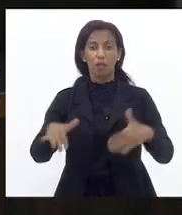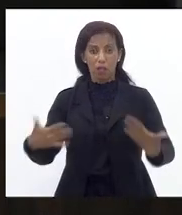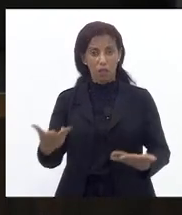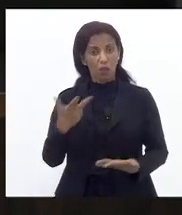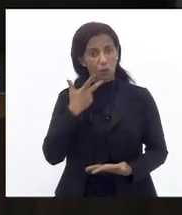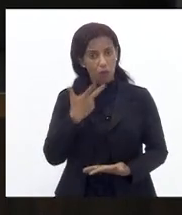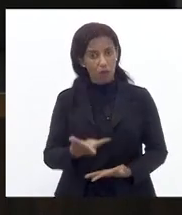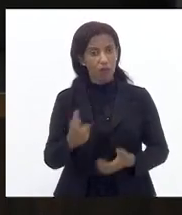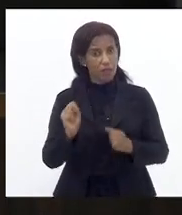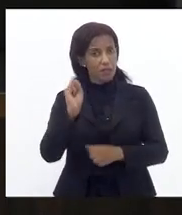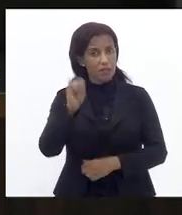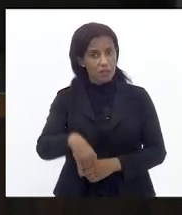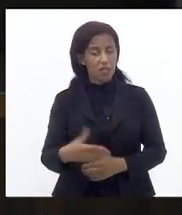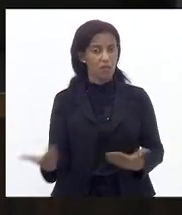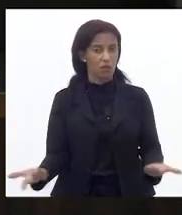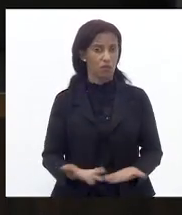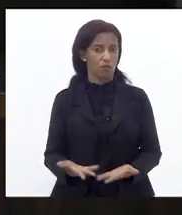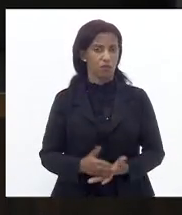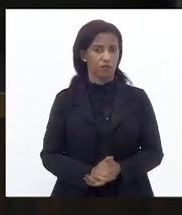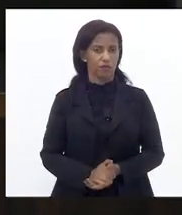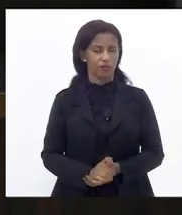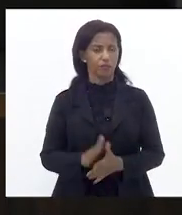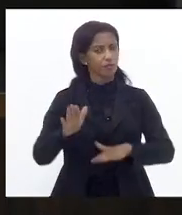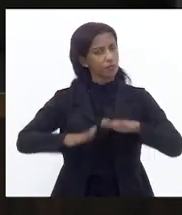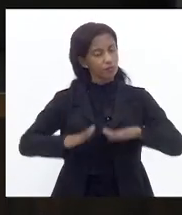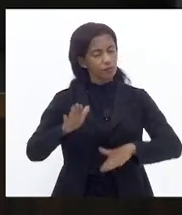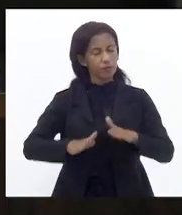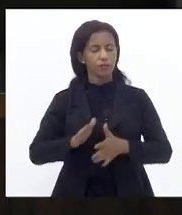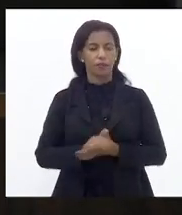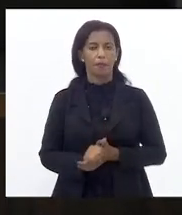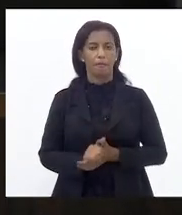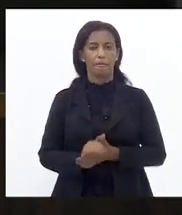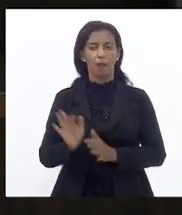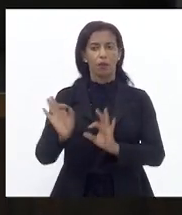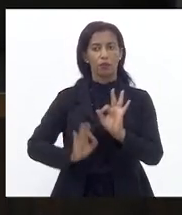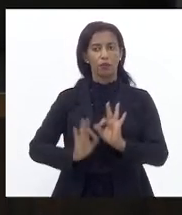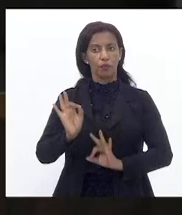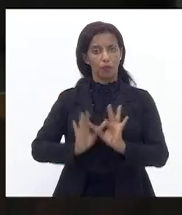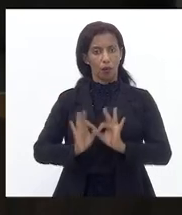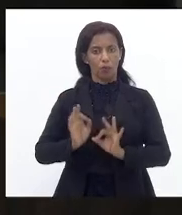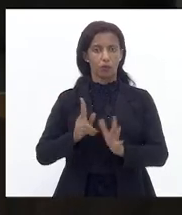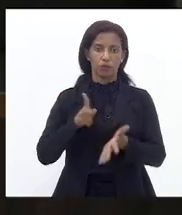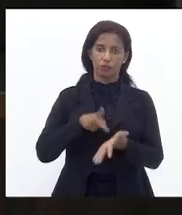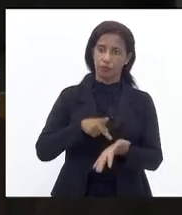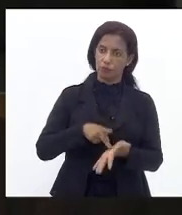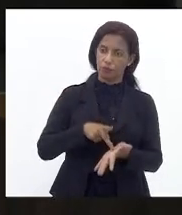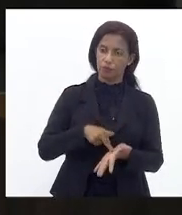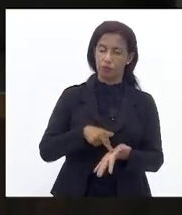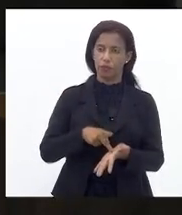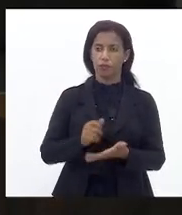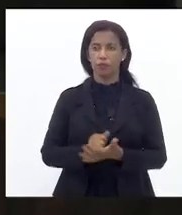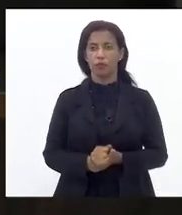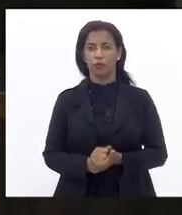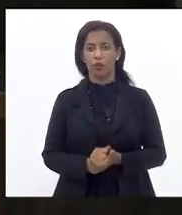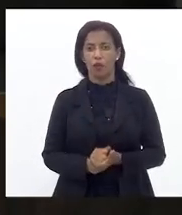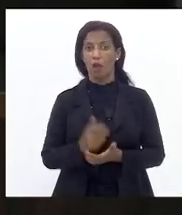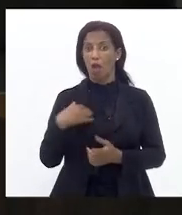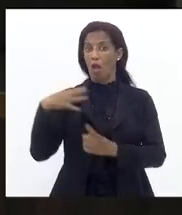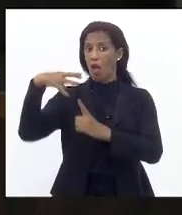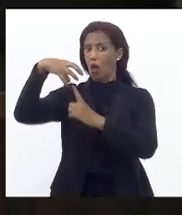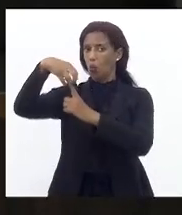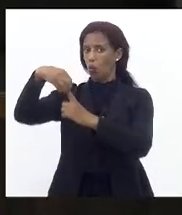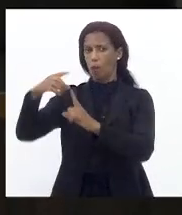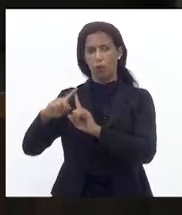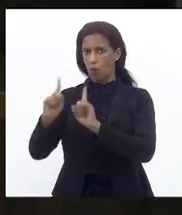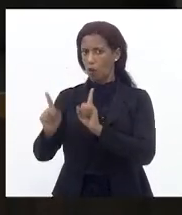quero dizer sim agora talvez medidas realmente que seja a culpa não é